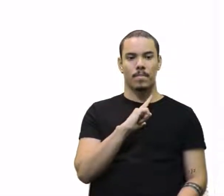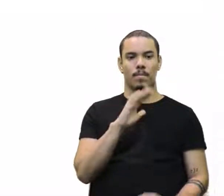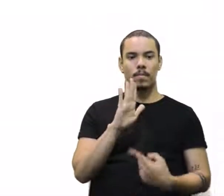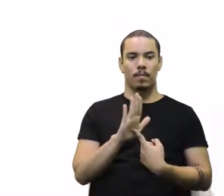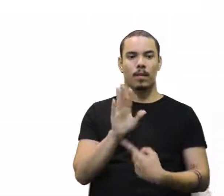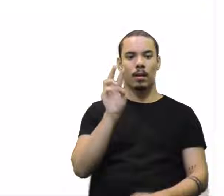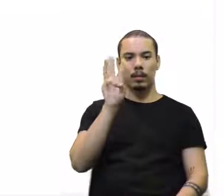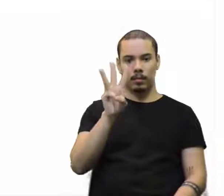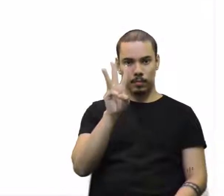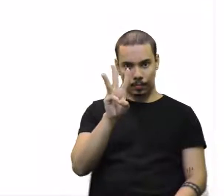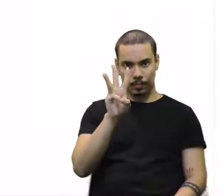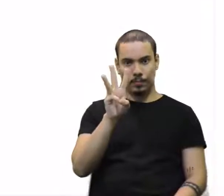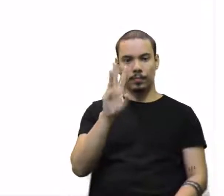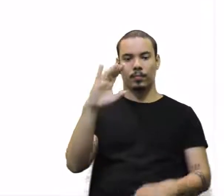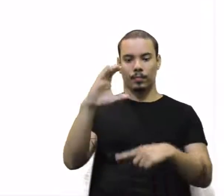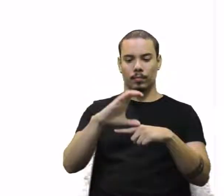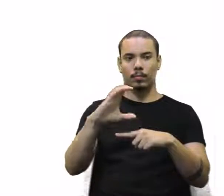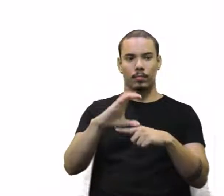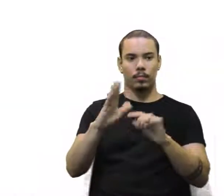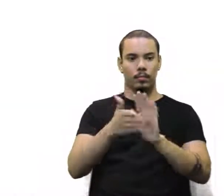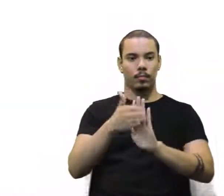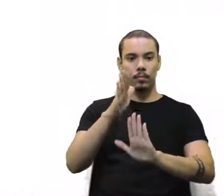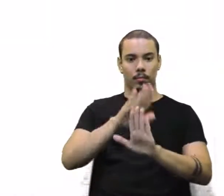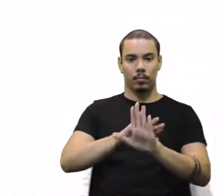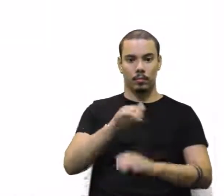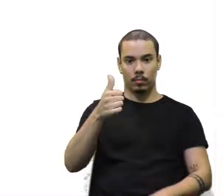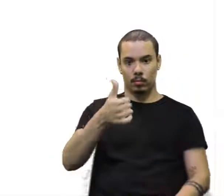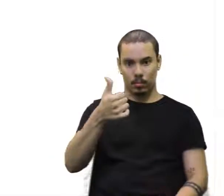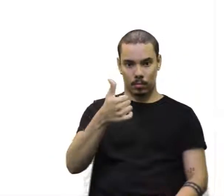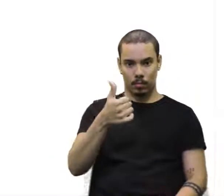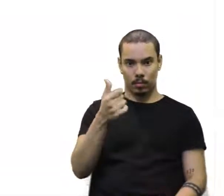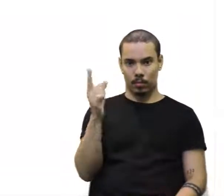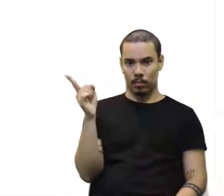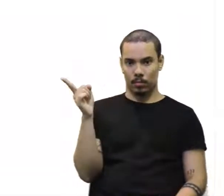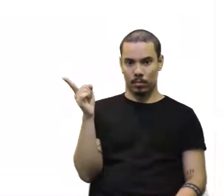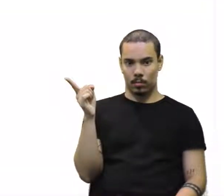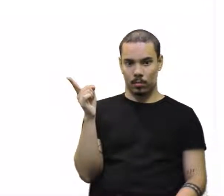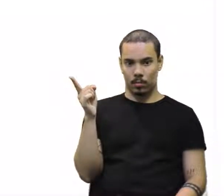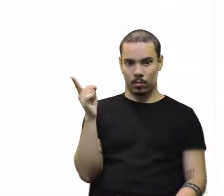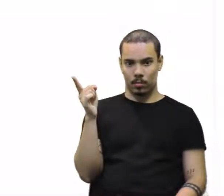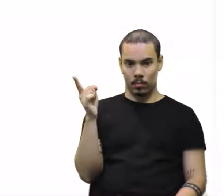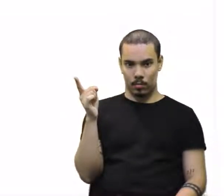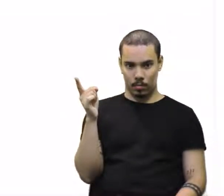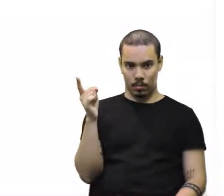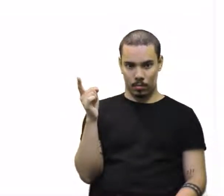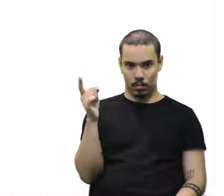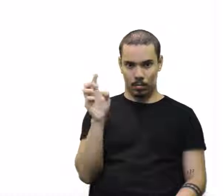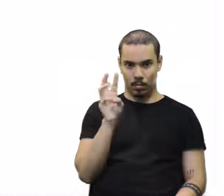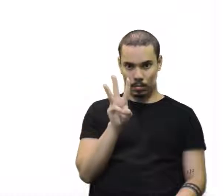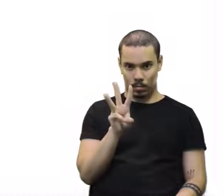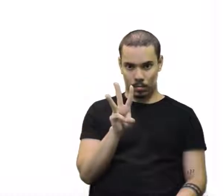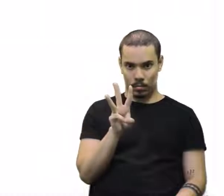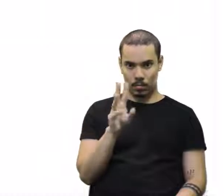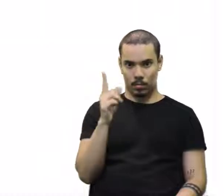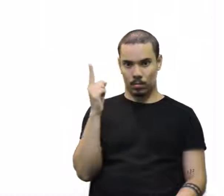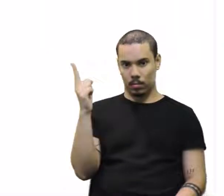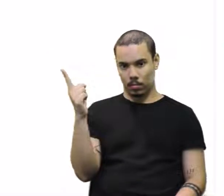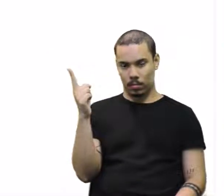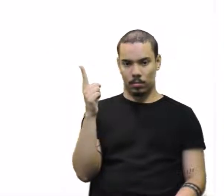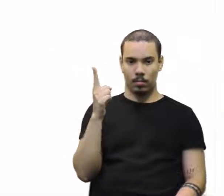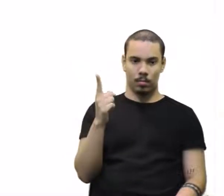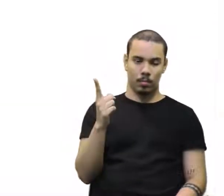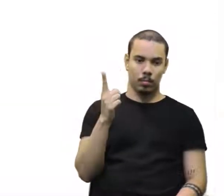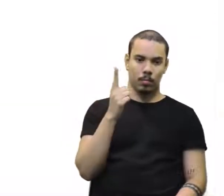apresentar 3 carbonos do tipo primário, ó. 1, 2, 3, porque aqui não é carbono, não